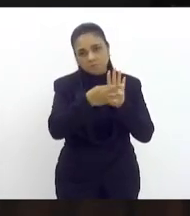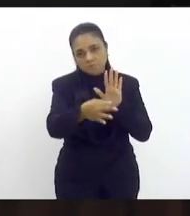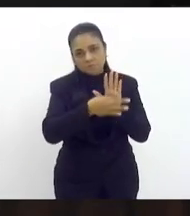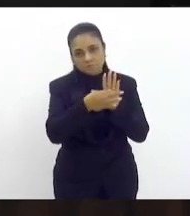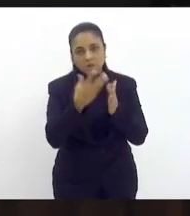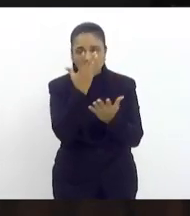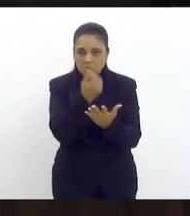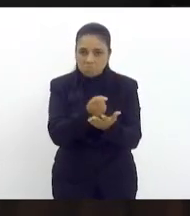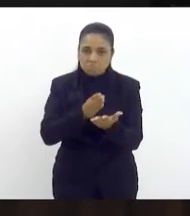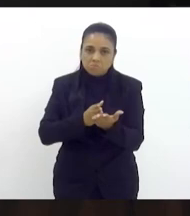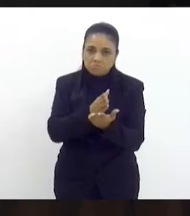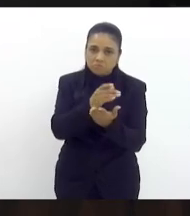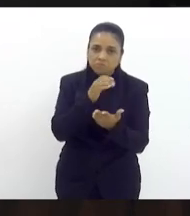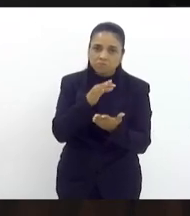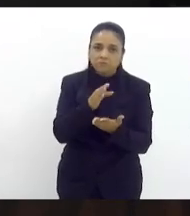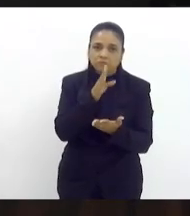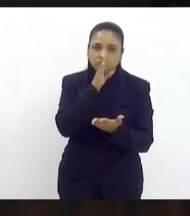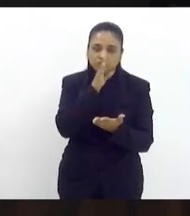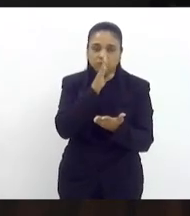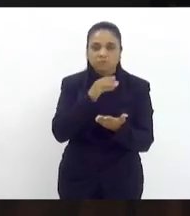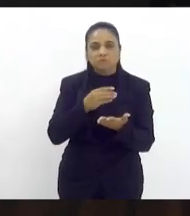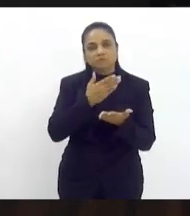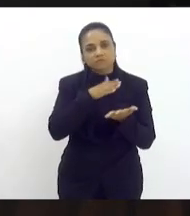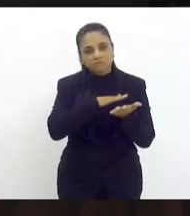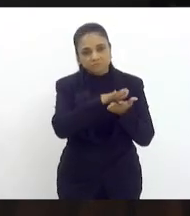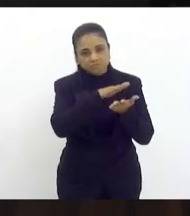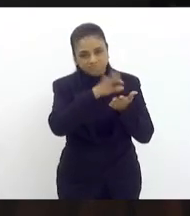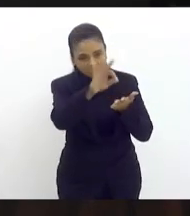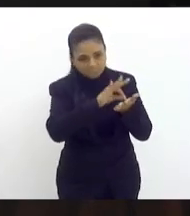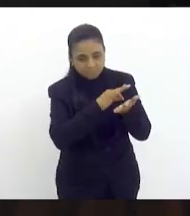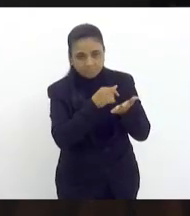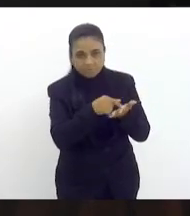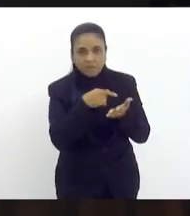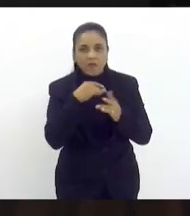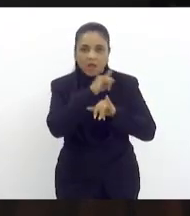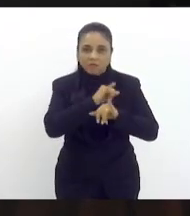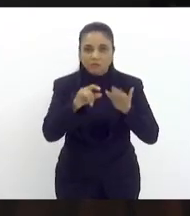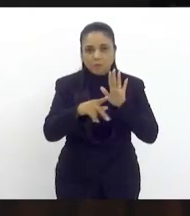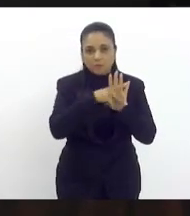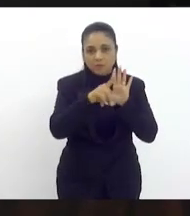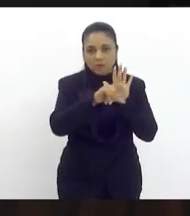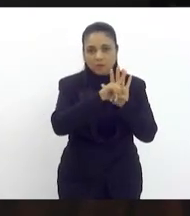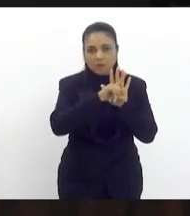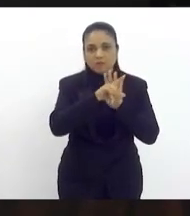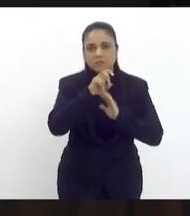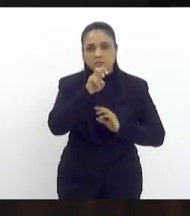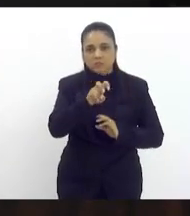estão. Aprovado. Vai autógrafo. Anuncio. Projeto de lei número